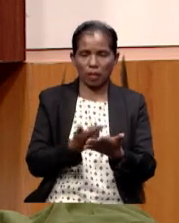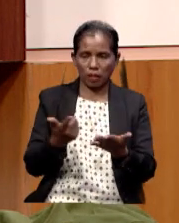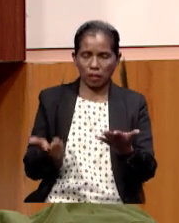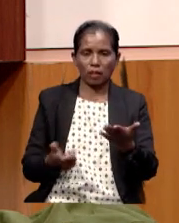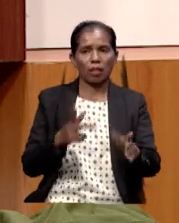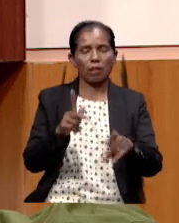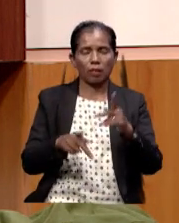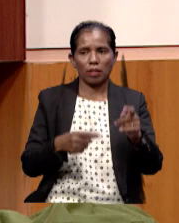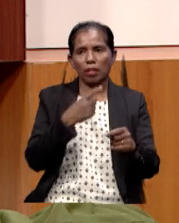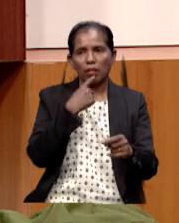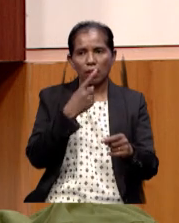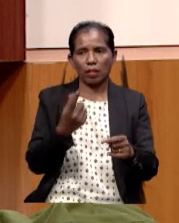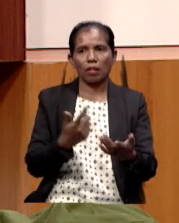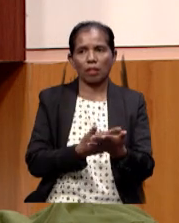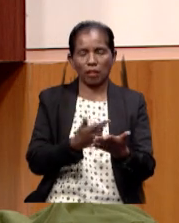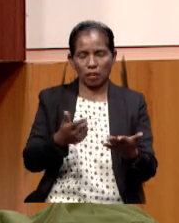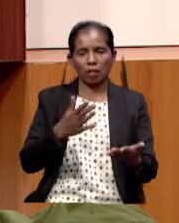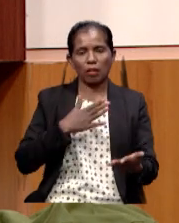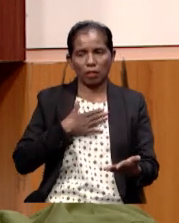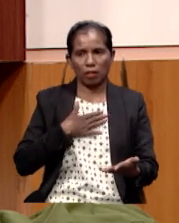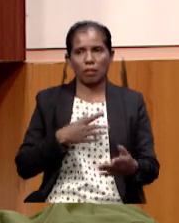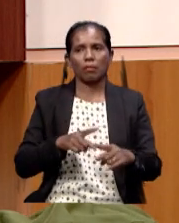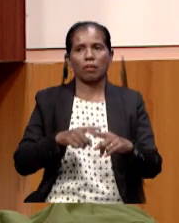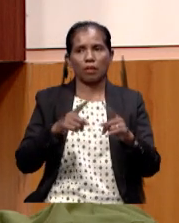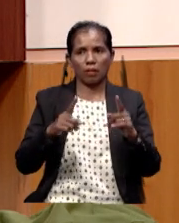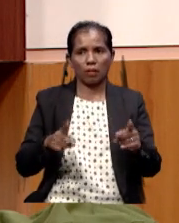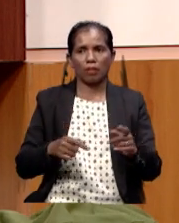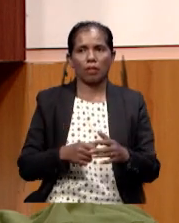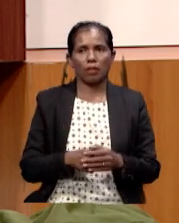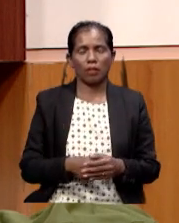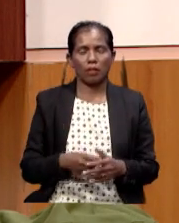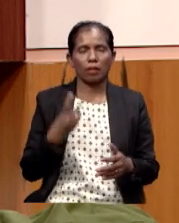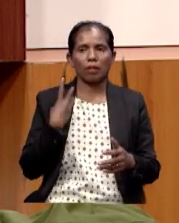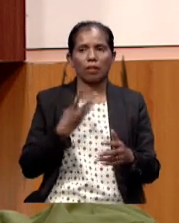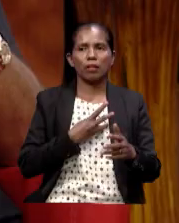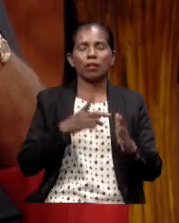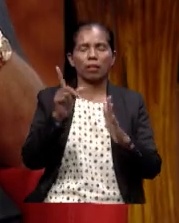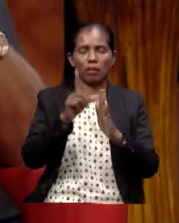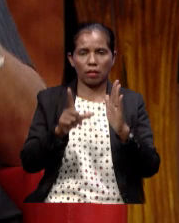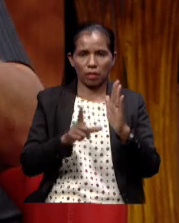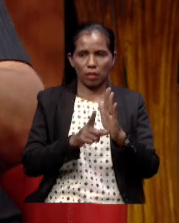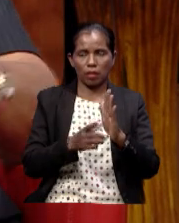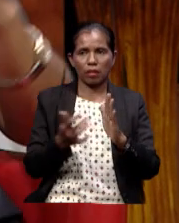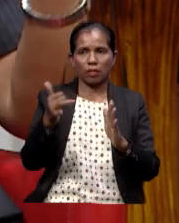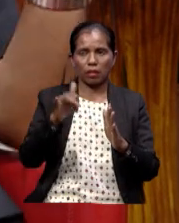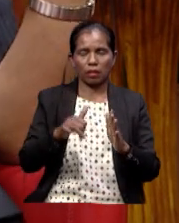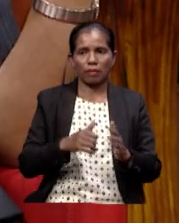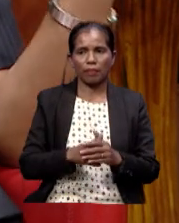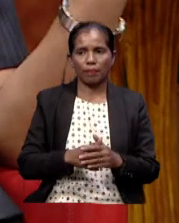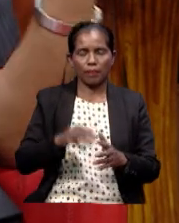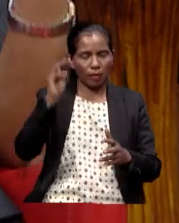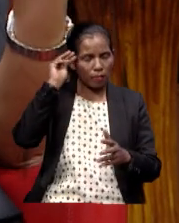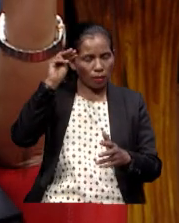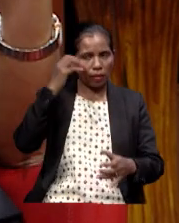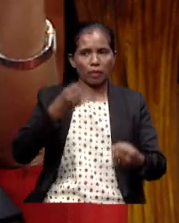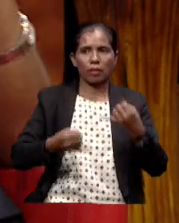arruma, reclama que a Tacraíra nem na União. Mas pelo facto de ter a legislação. Além de nem ex-ministra de